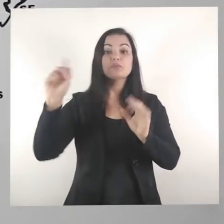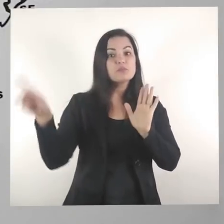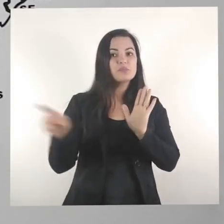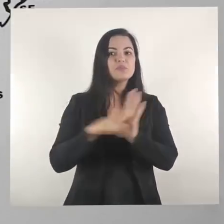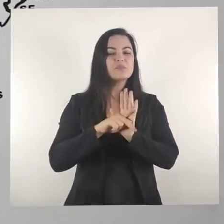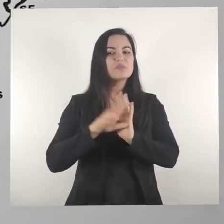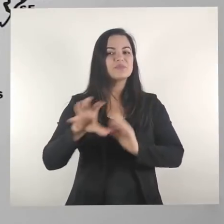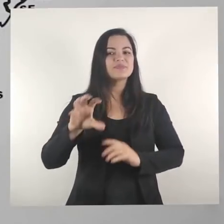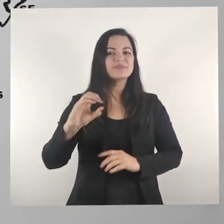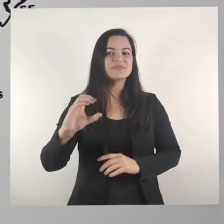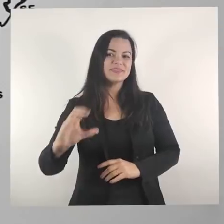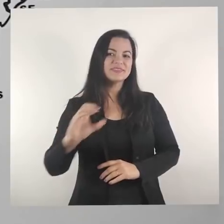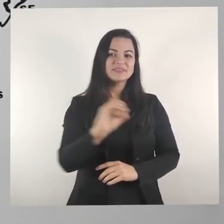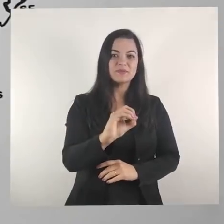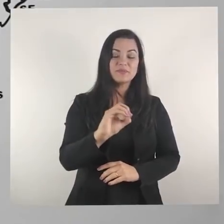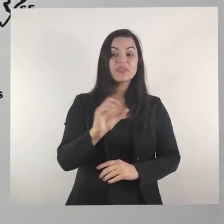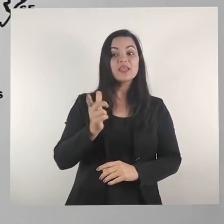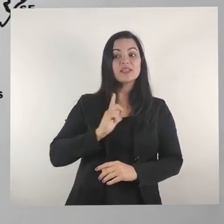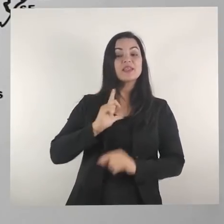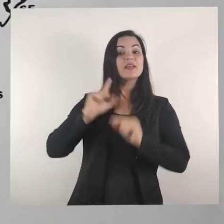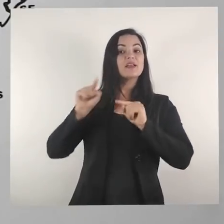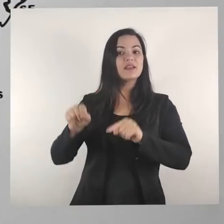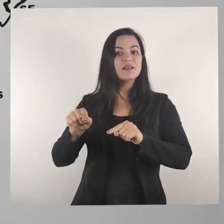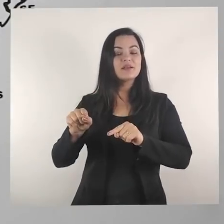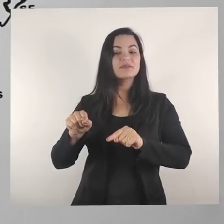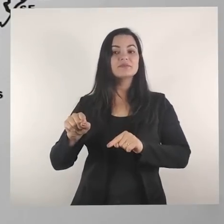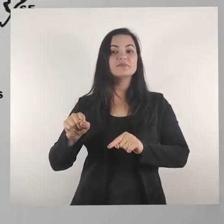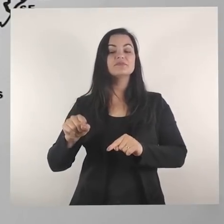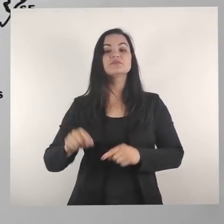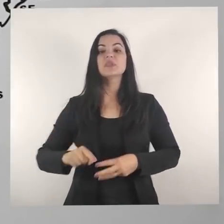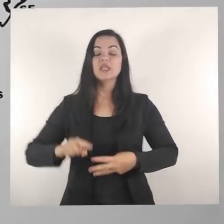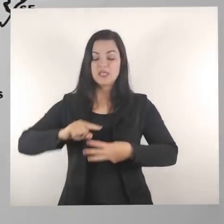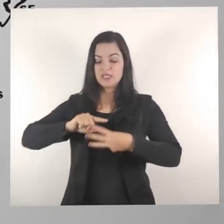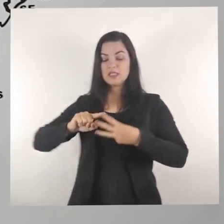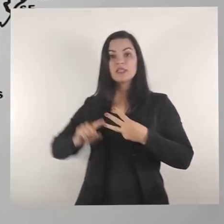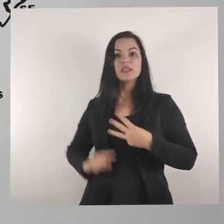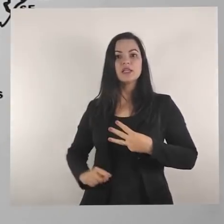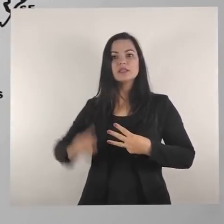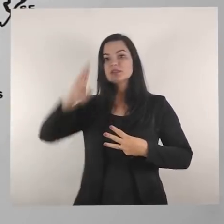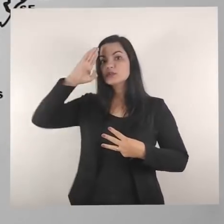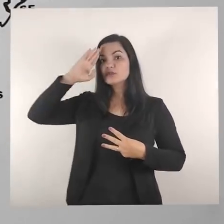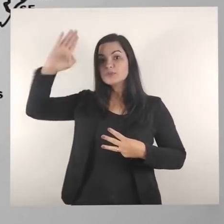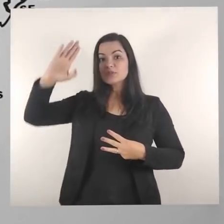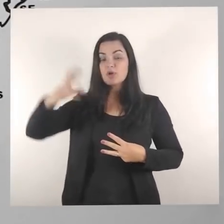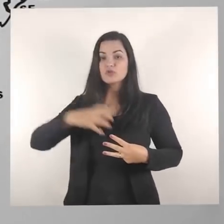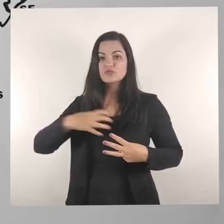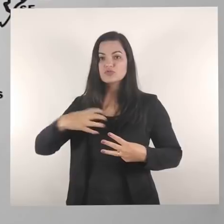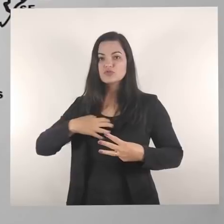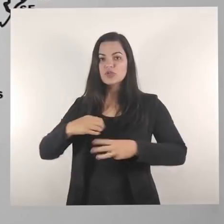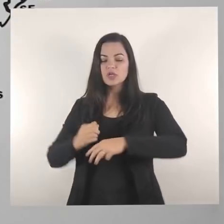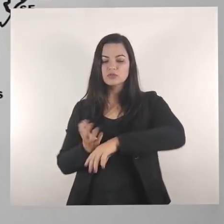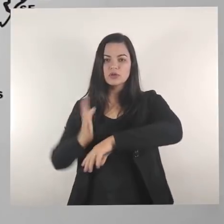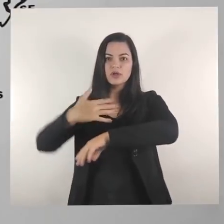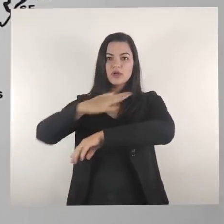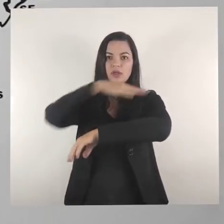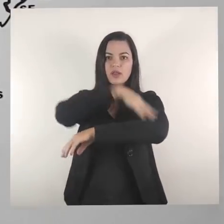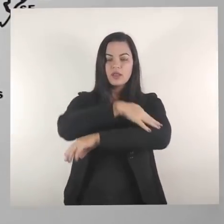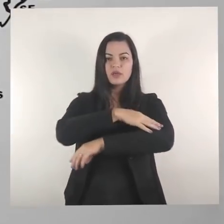Centro-Oeste. Então, nós temos nessa região 3 principais formas de